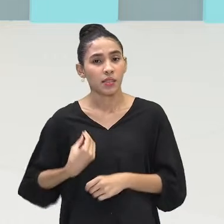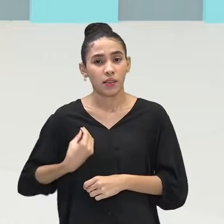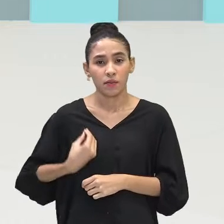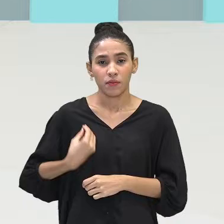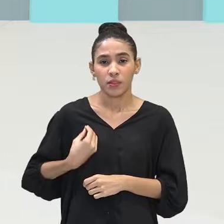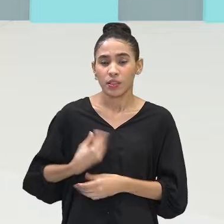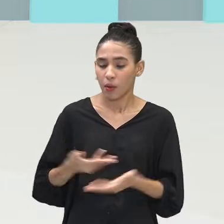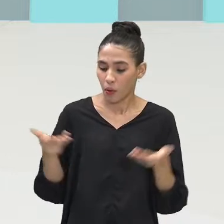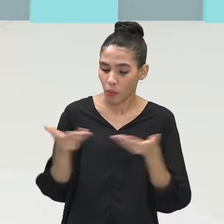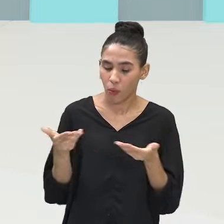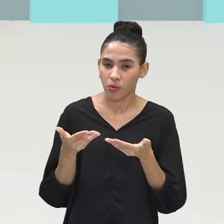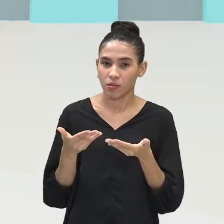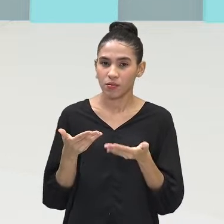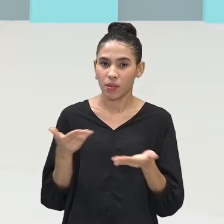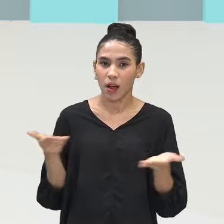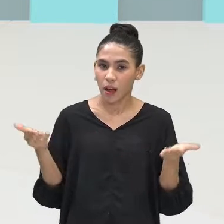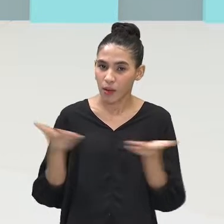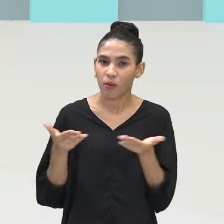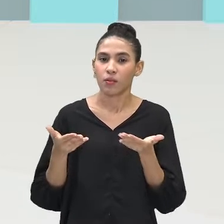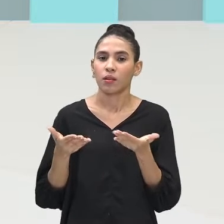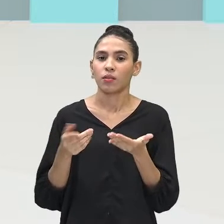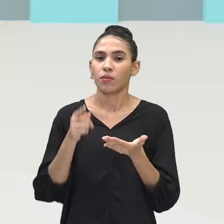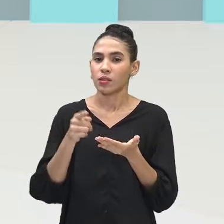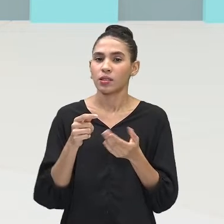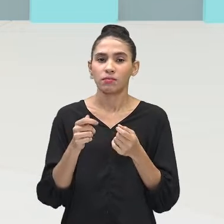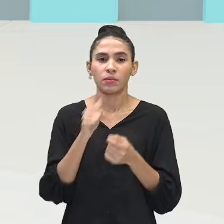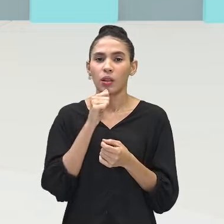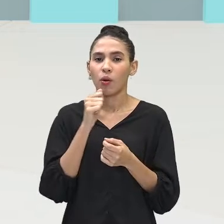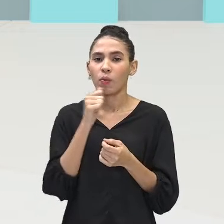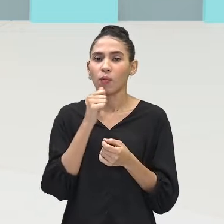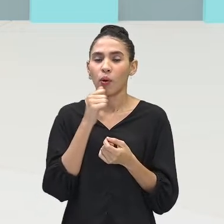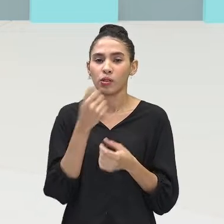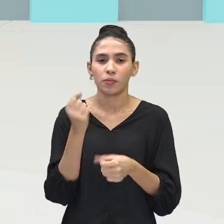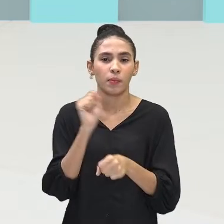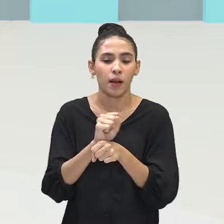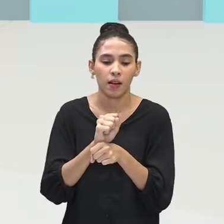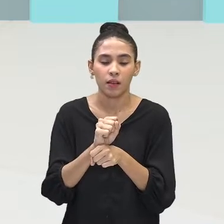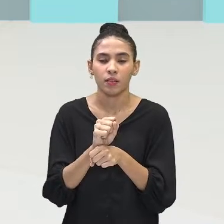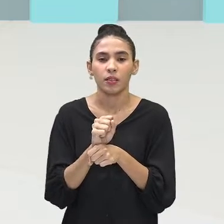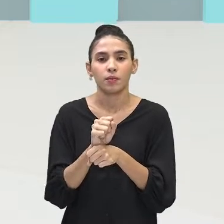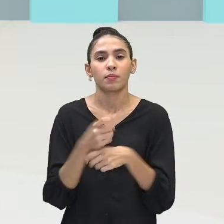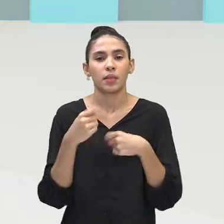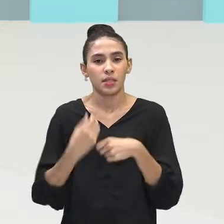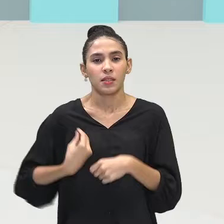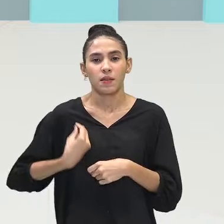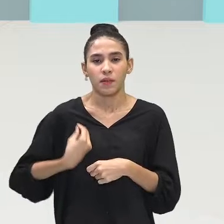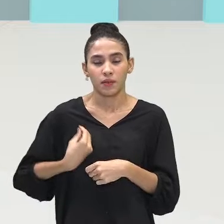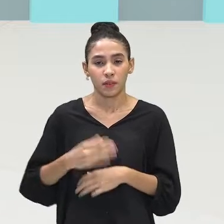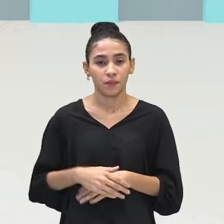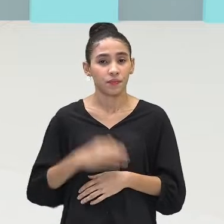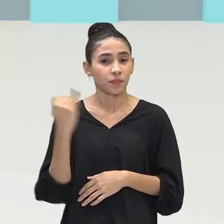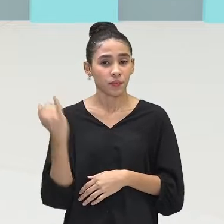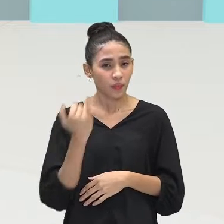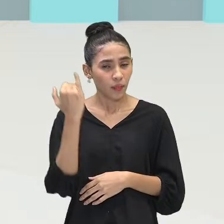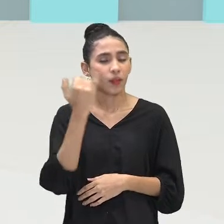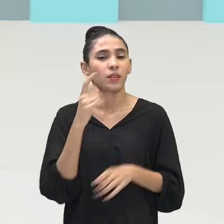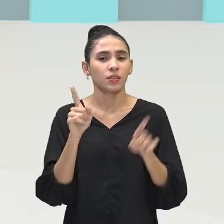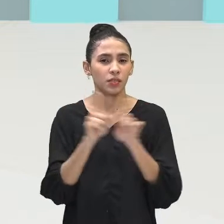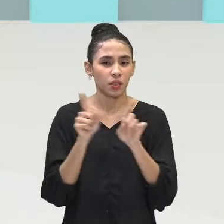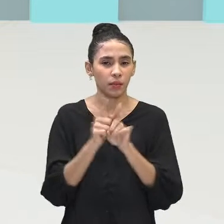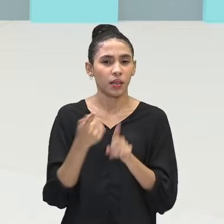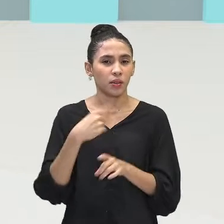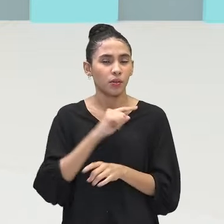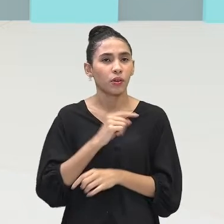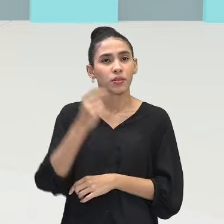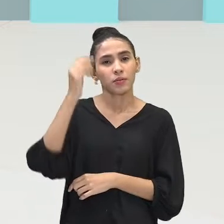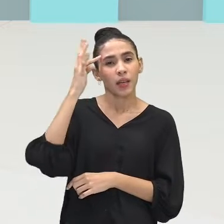hoje, o agora. Você não pode deixar a vida passar sem vivê-la. Isso até é importante para os no nosso dia a dia,